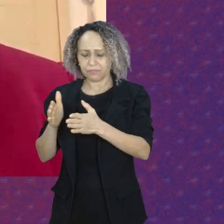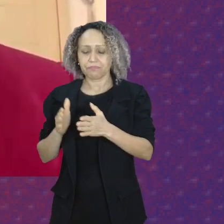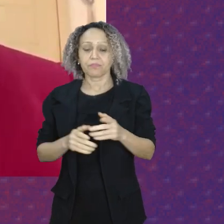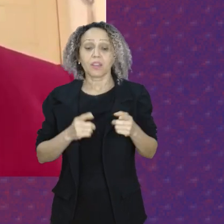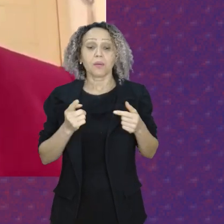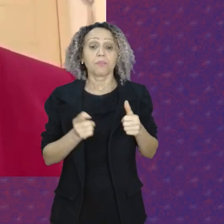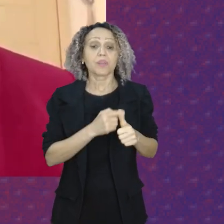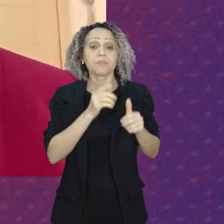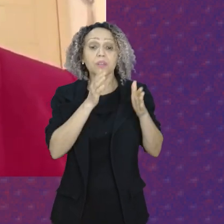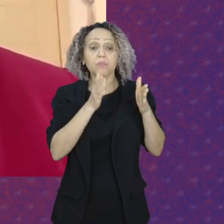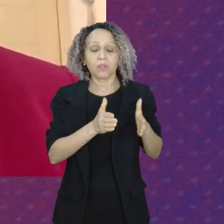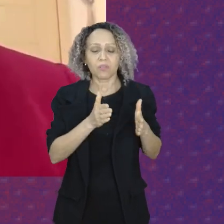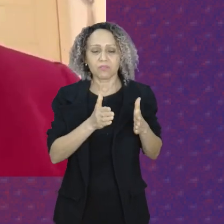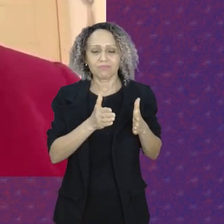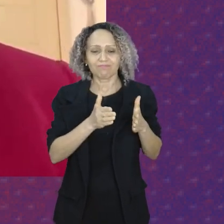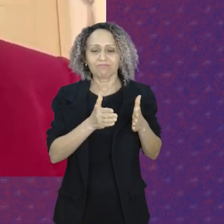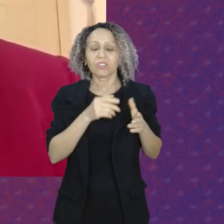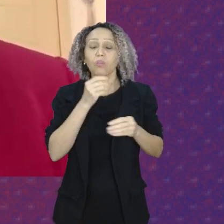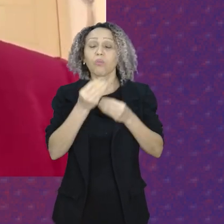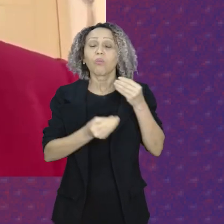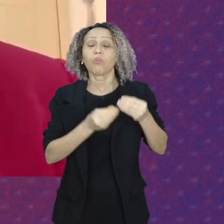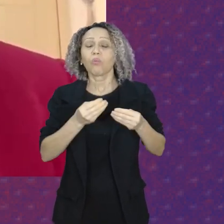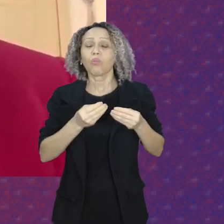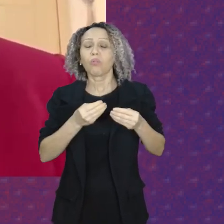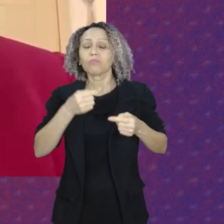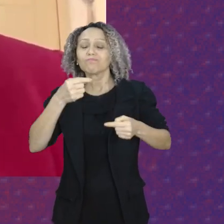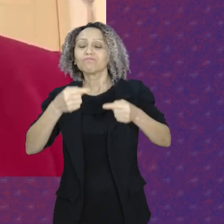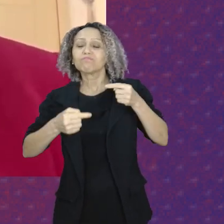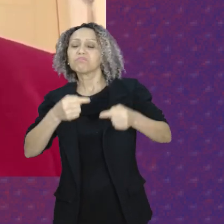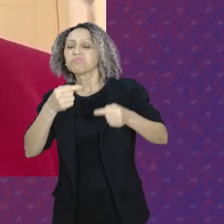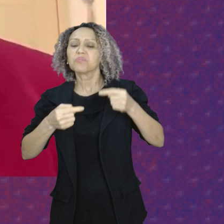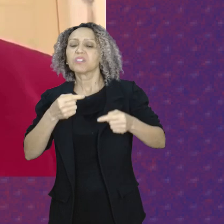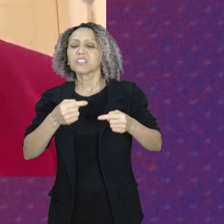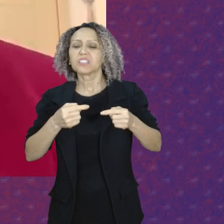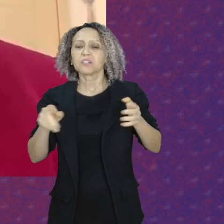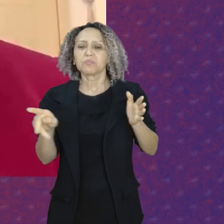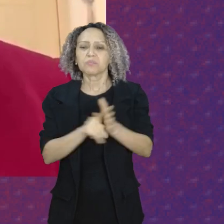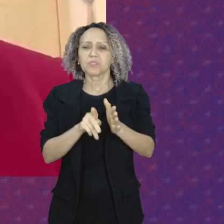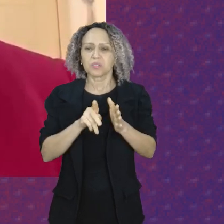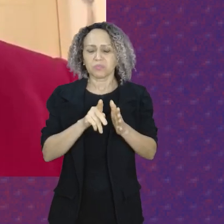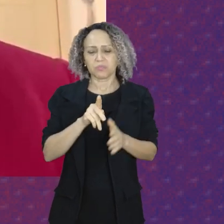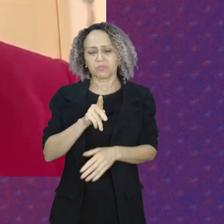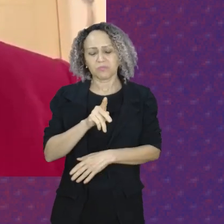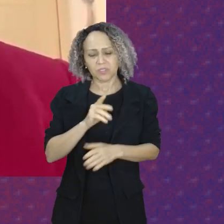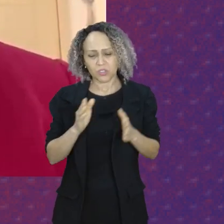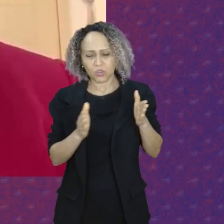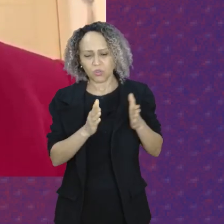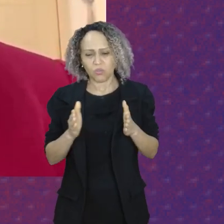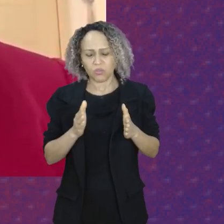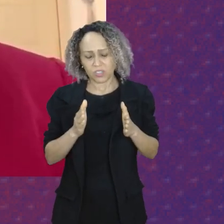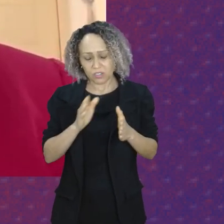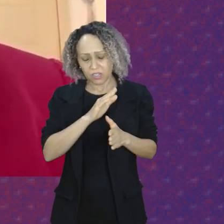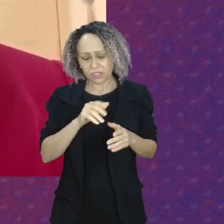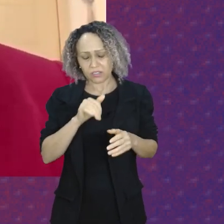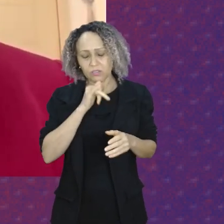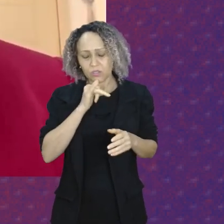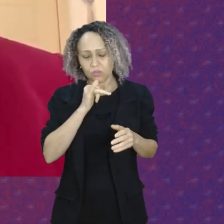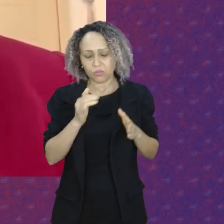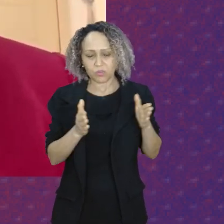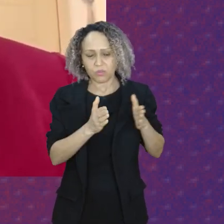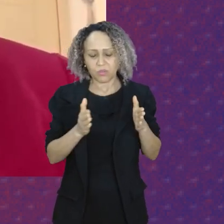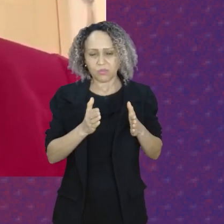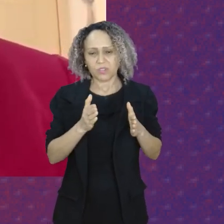vem sendo a construção das políticas de Estado em direitos humanos no Brasil, a participação do Brasil. Em segundo